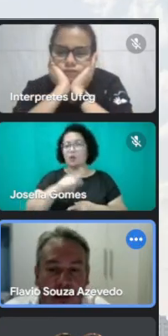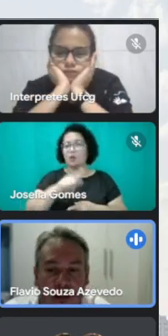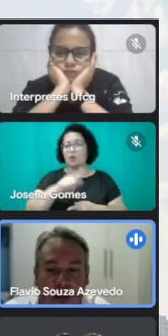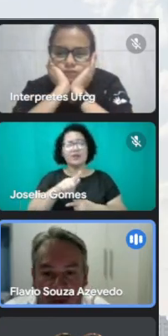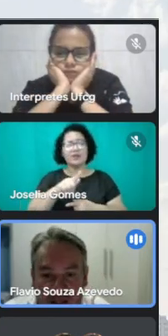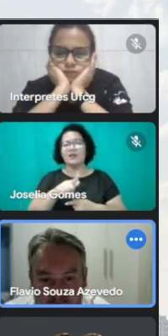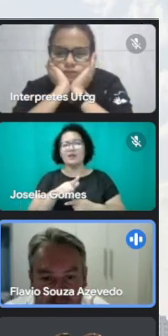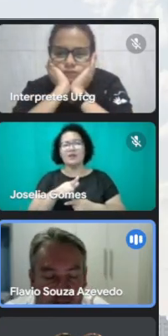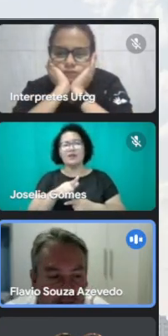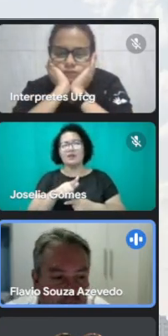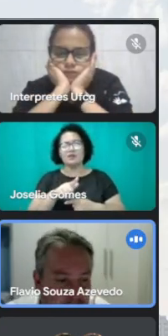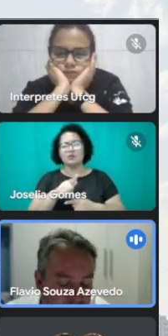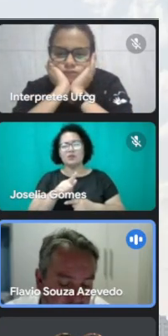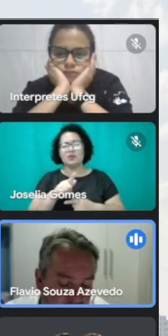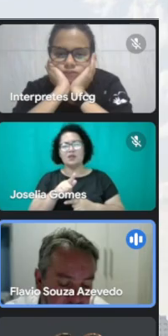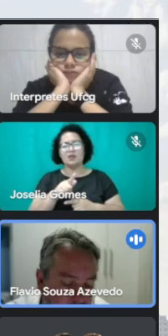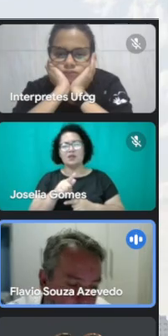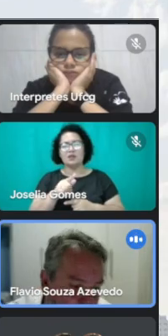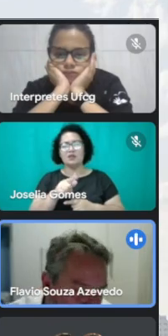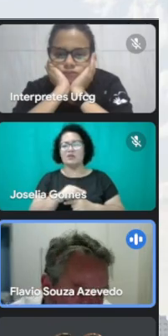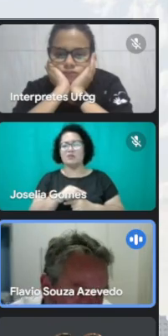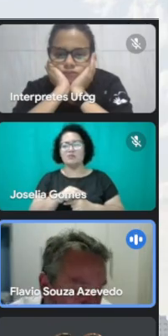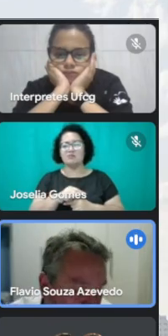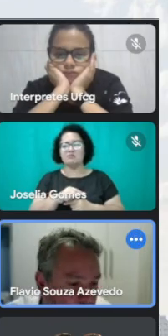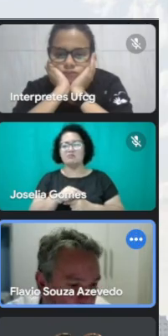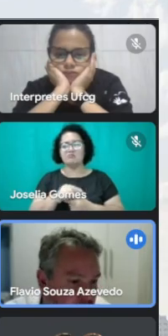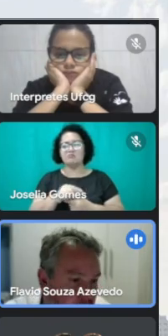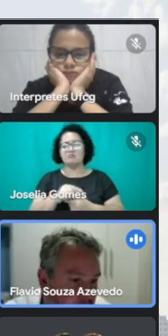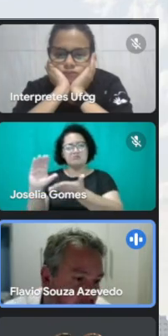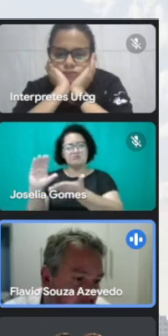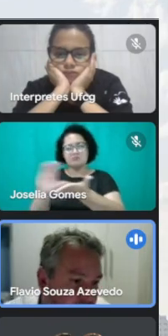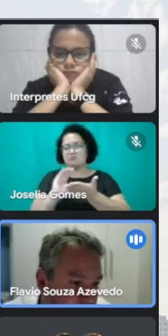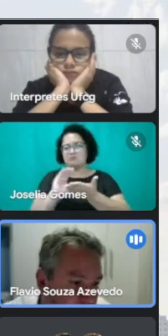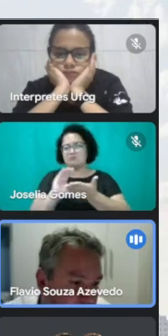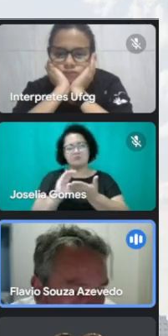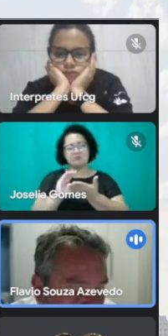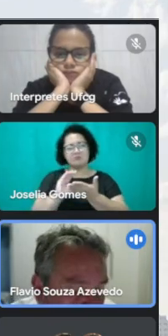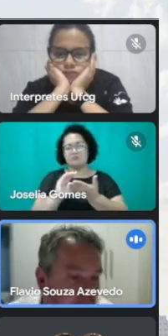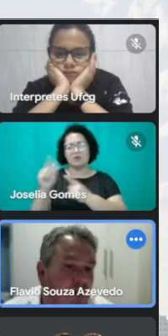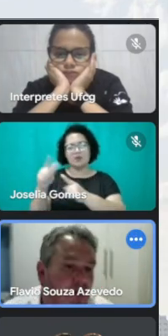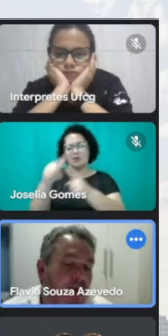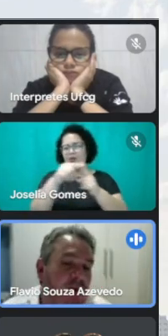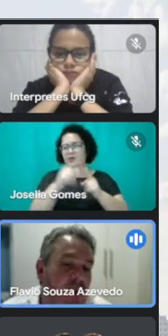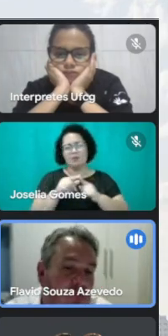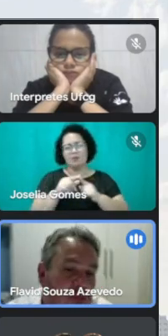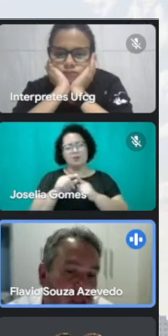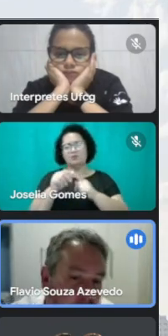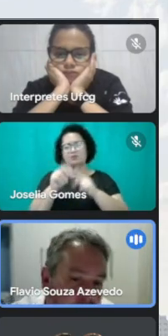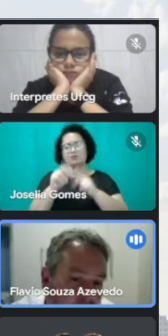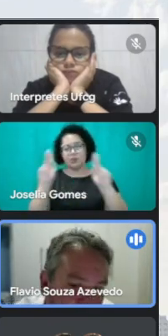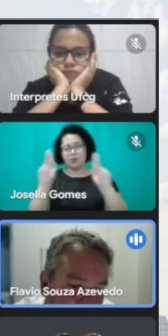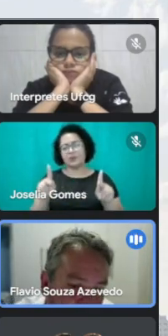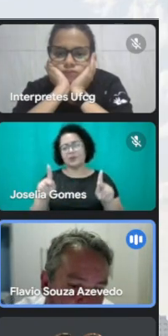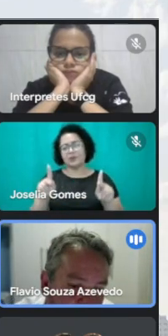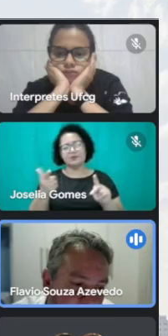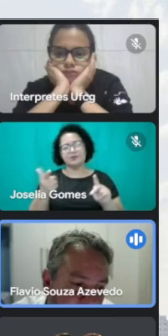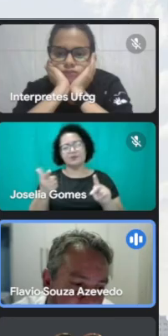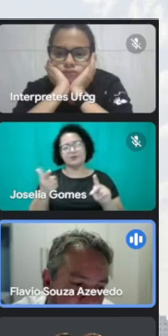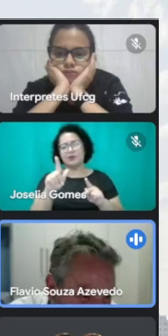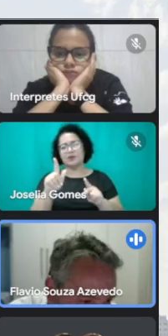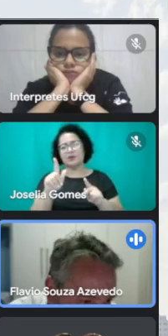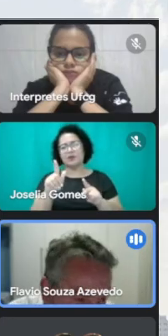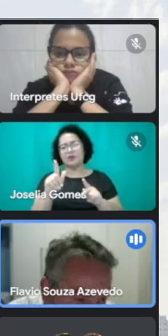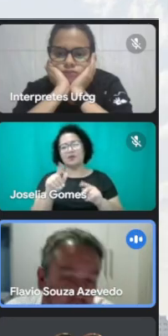linha específica para financiar esse tipo de projeto. Muito embora ele possa financiar, né? Mas não tem, nós vamos dizer assim, uma